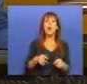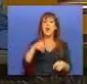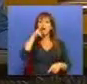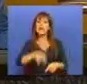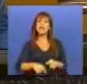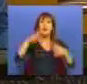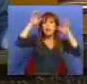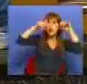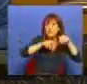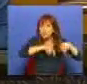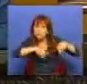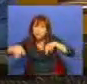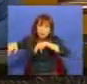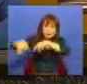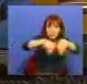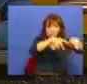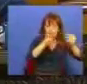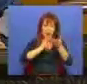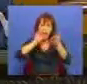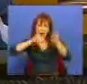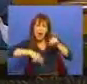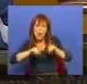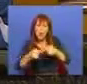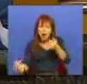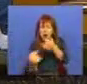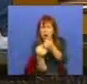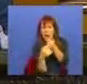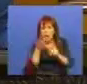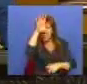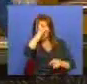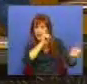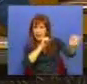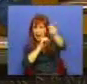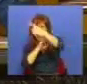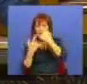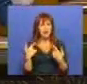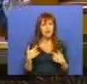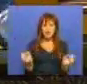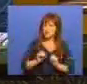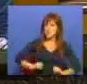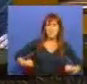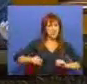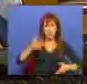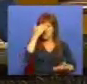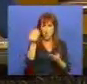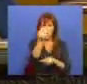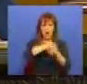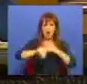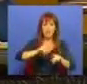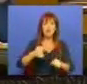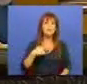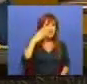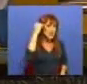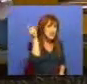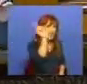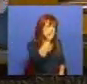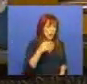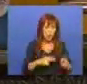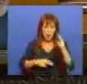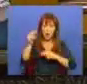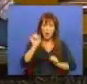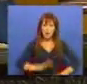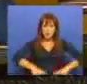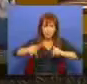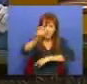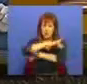da chuva, nesse acordo subentendido entre os governantes. Não haverá referendos, mas não se esqueçam que a construção